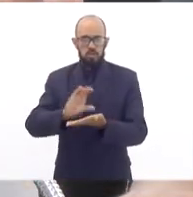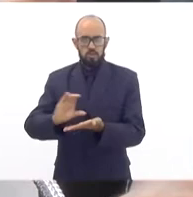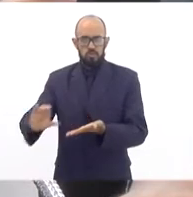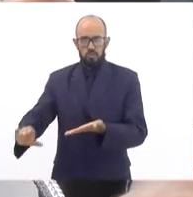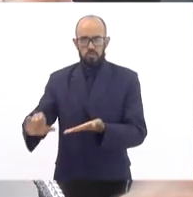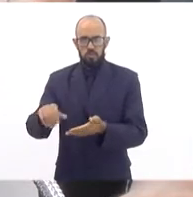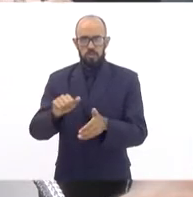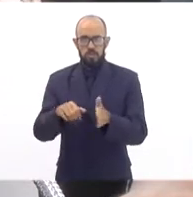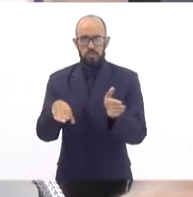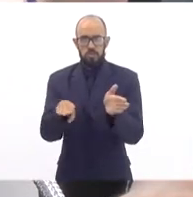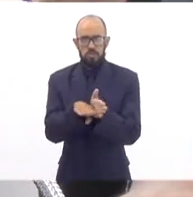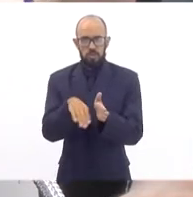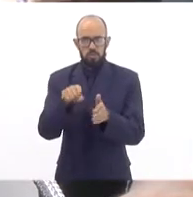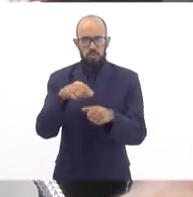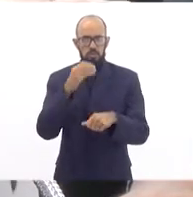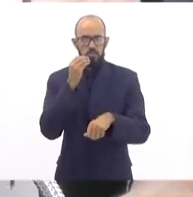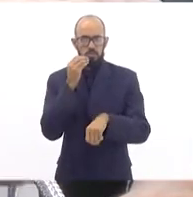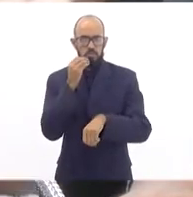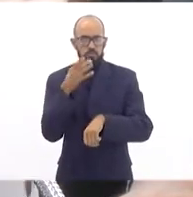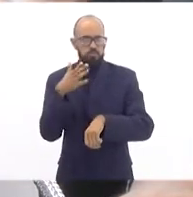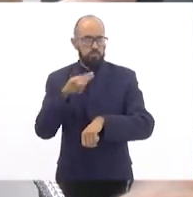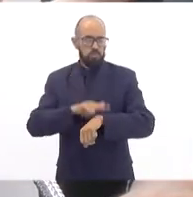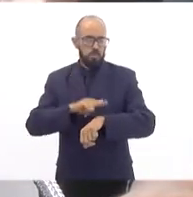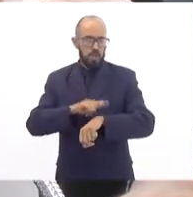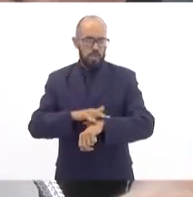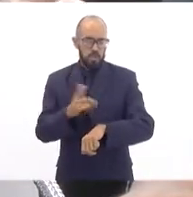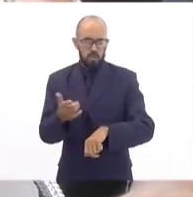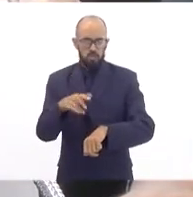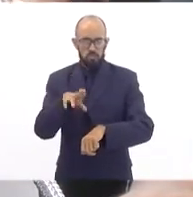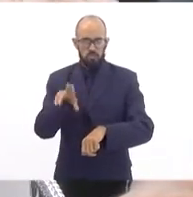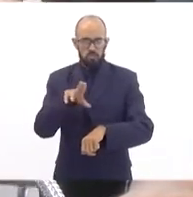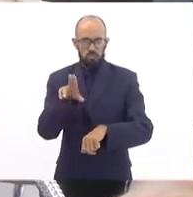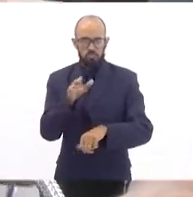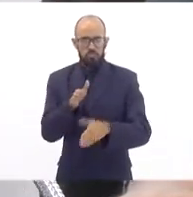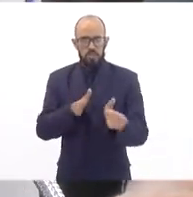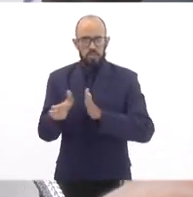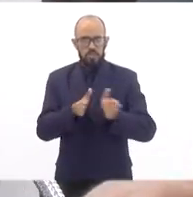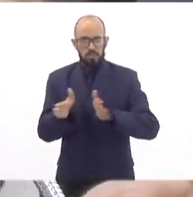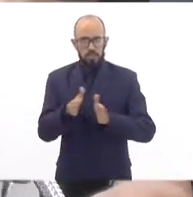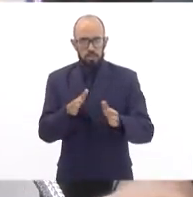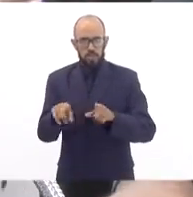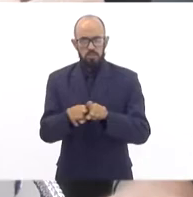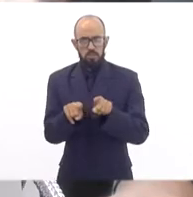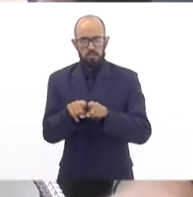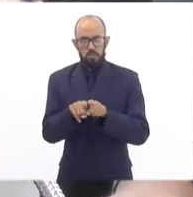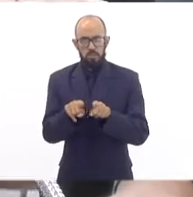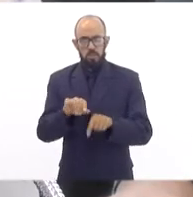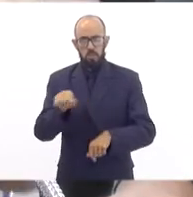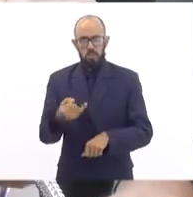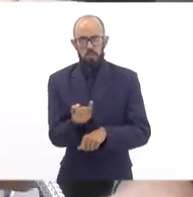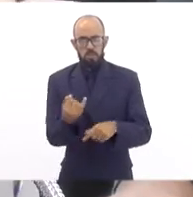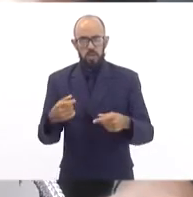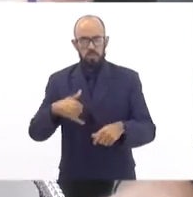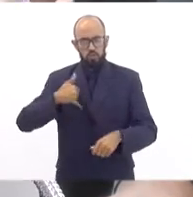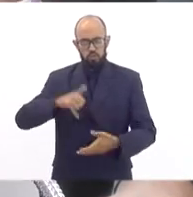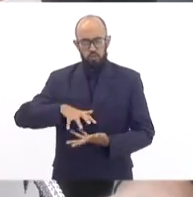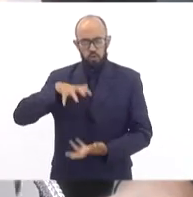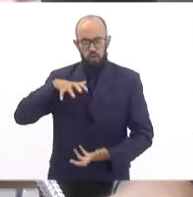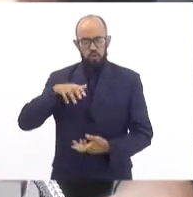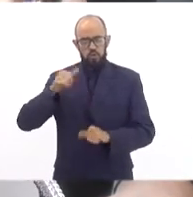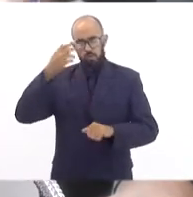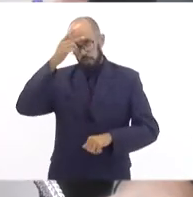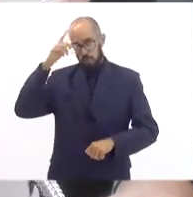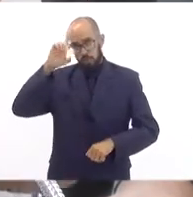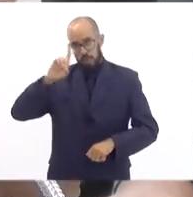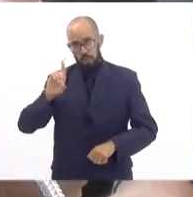as estações pudessem ter banheiro para atender melhor os usuários, acessibilidade para também dar a oportunidade dos idosos e dos